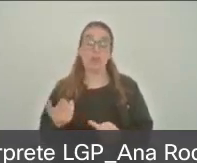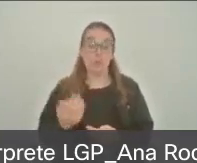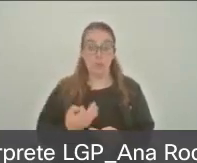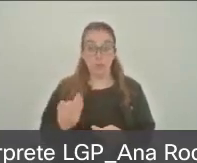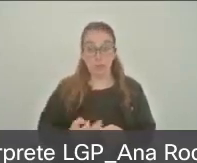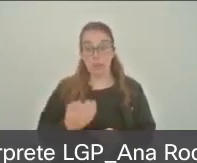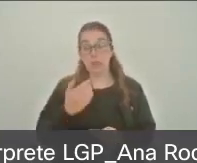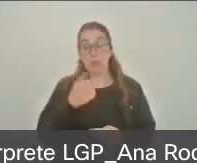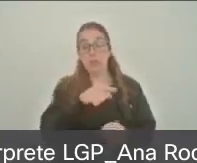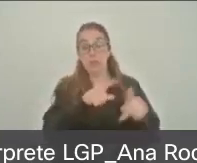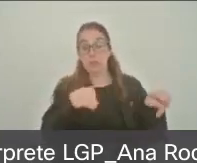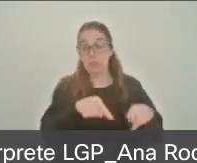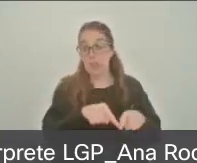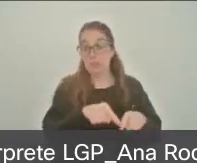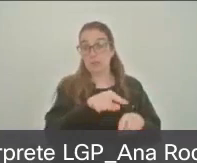o prestador